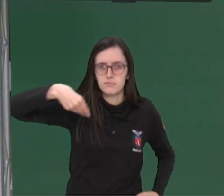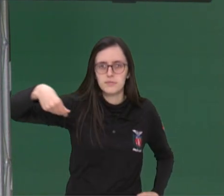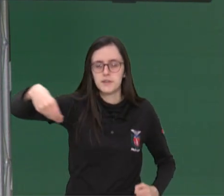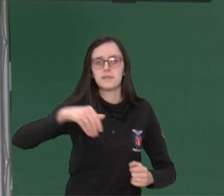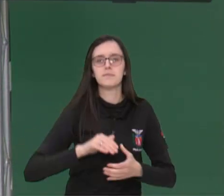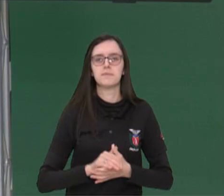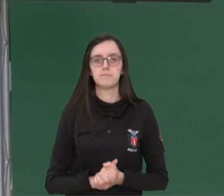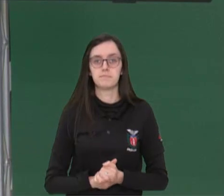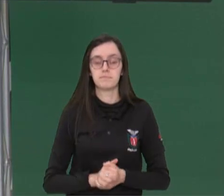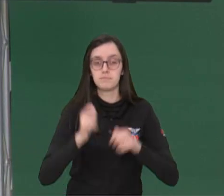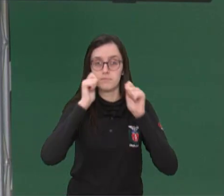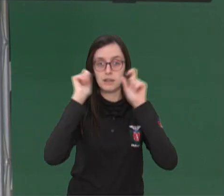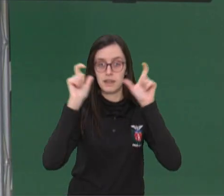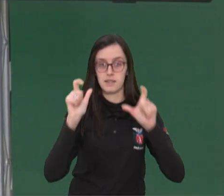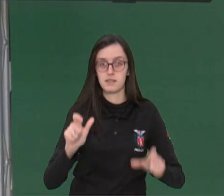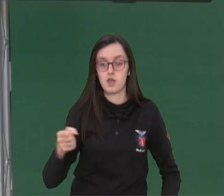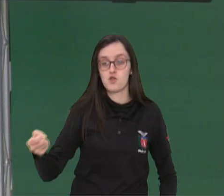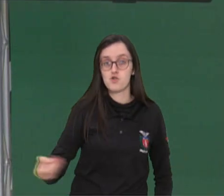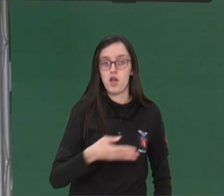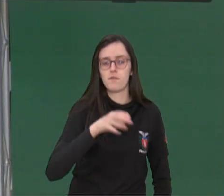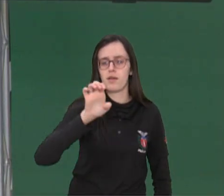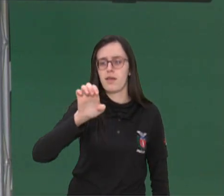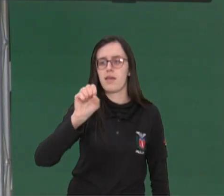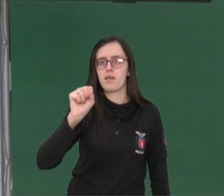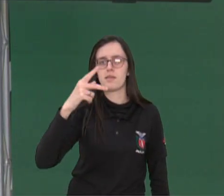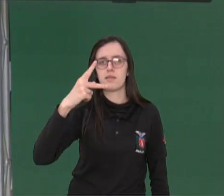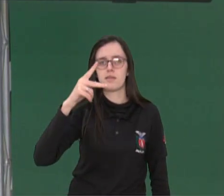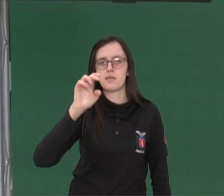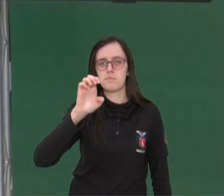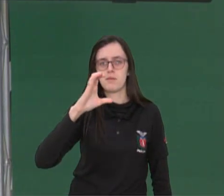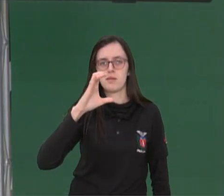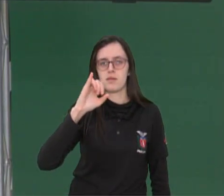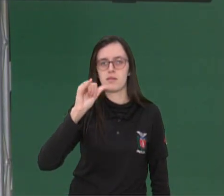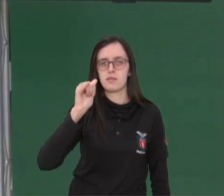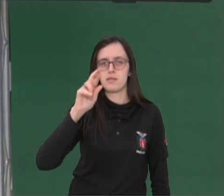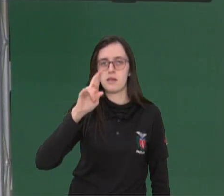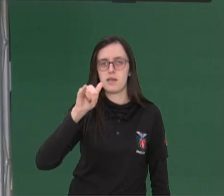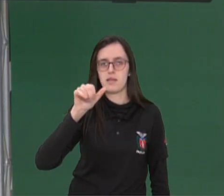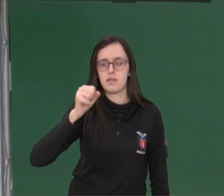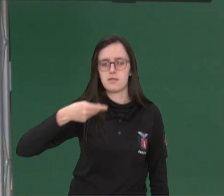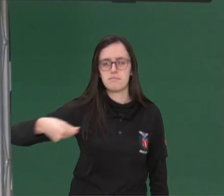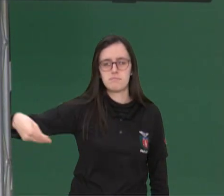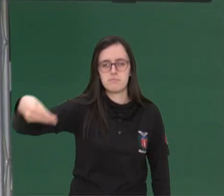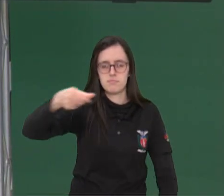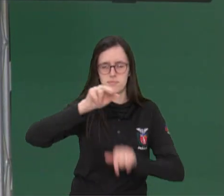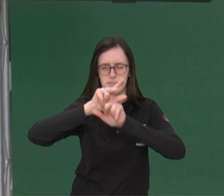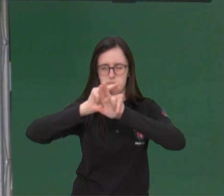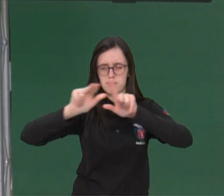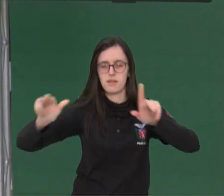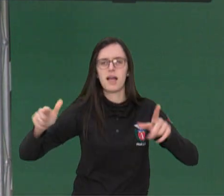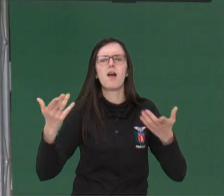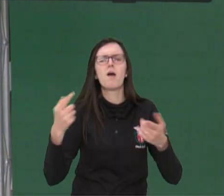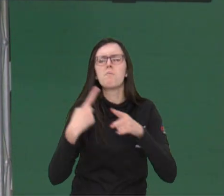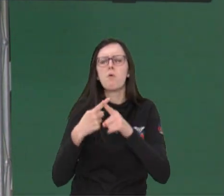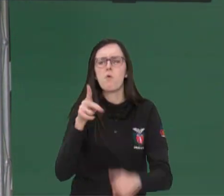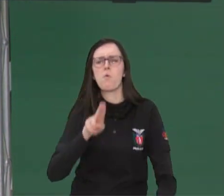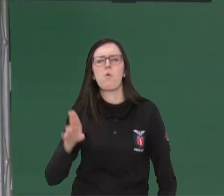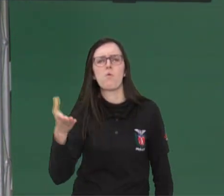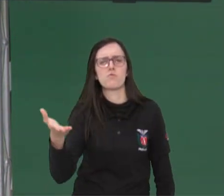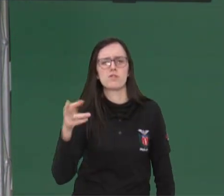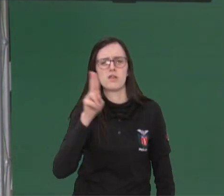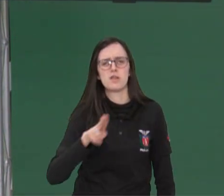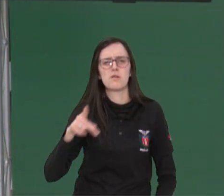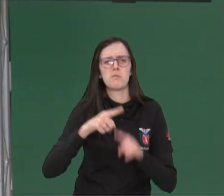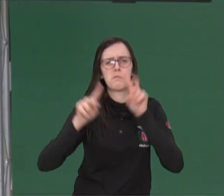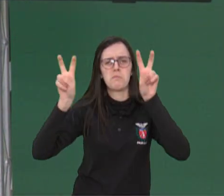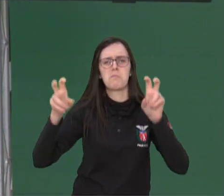especiarias. Atenção nessa expressão, novas especiarias. Qual a referência para usar essa dominação às